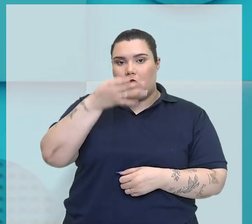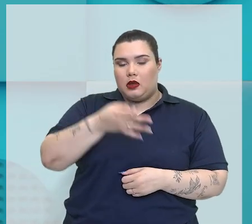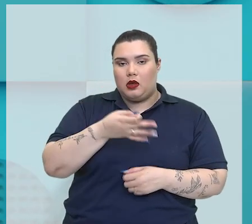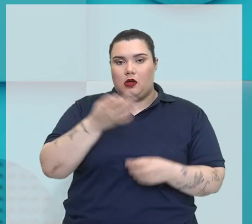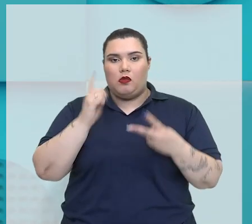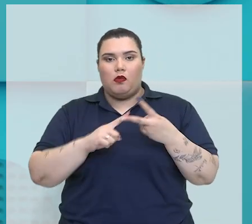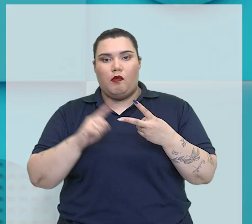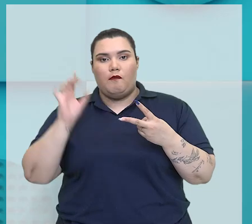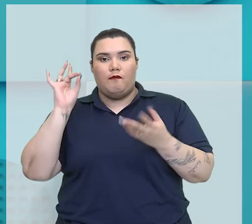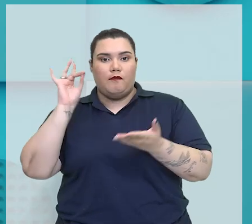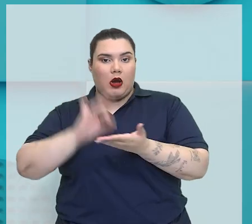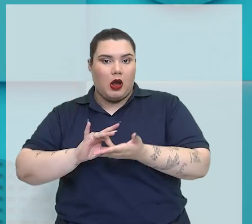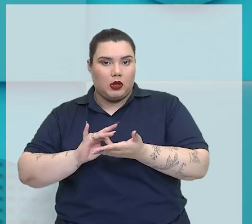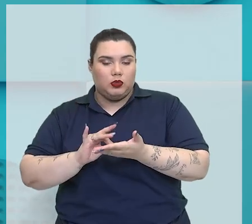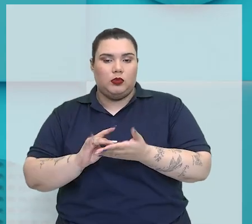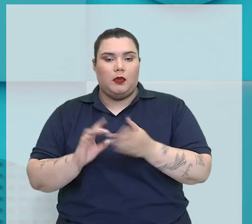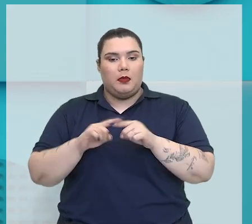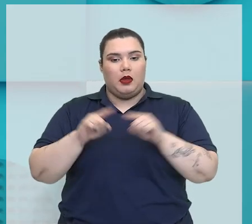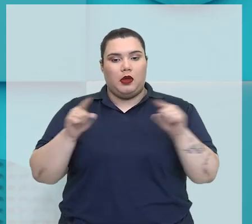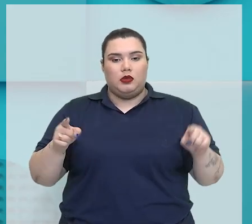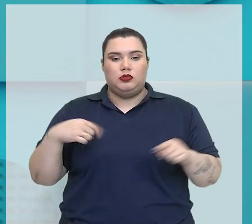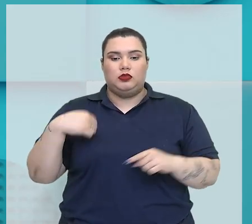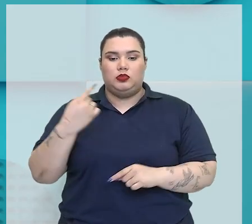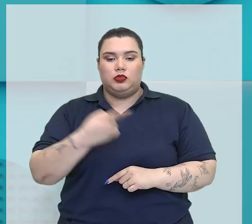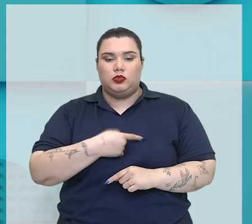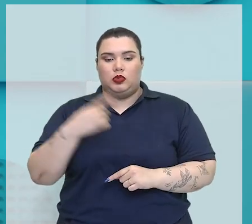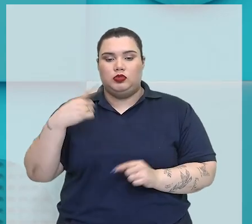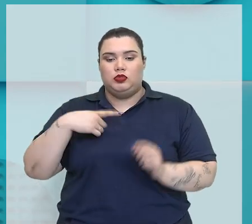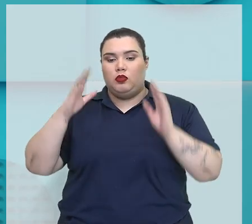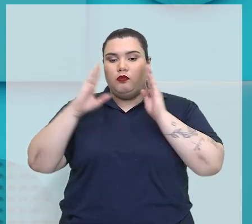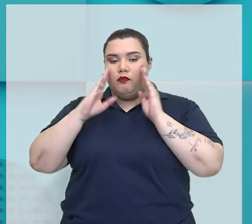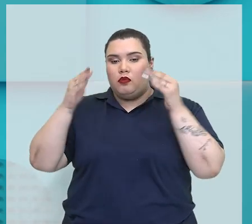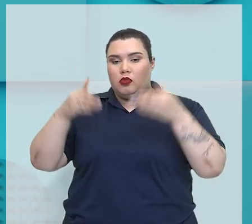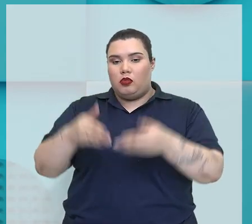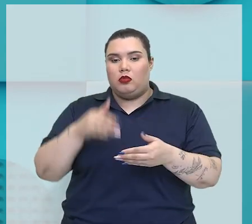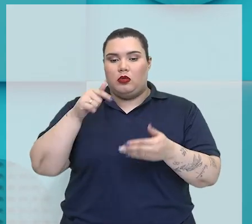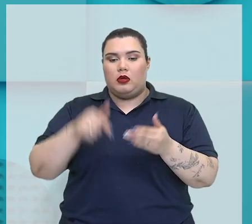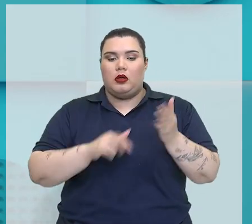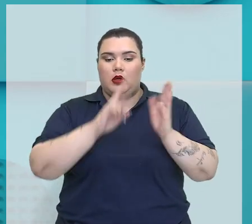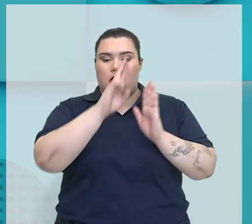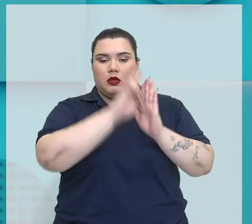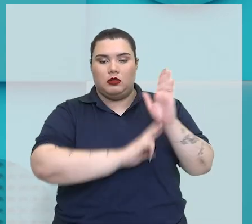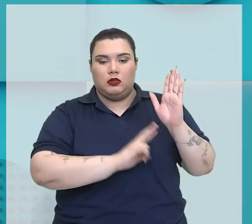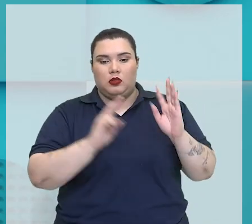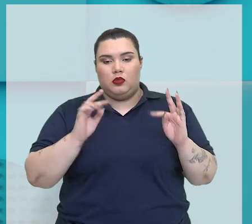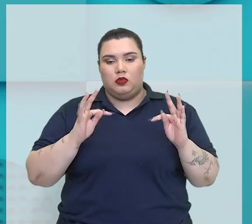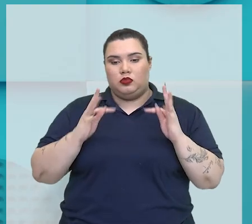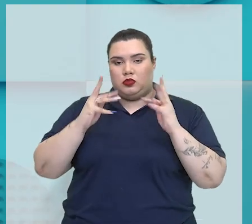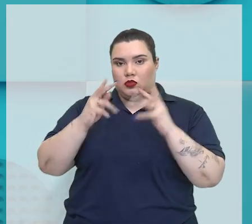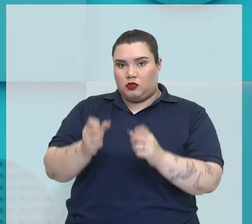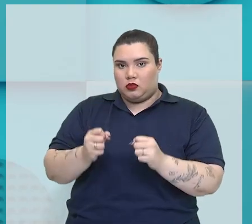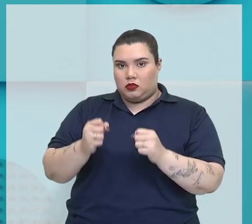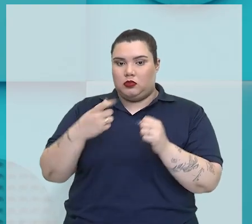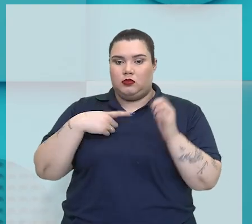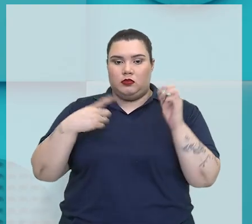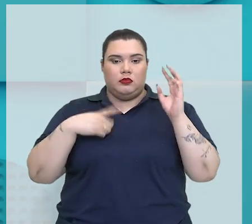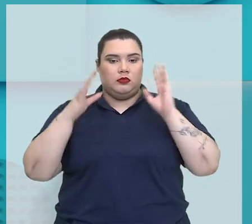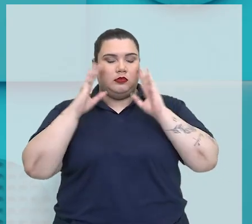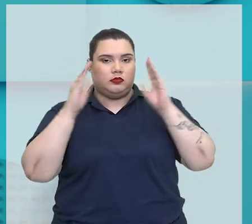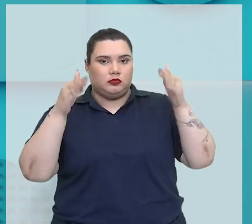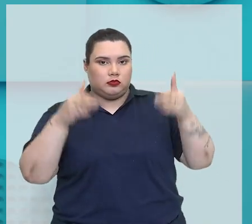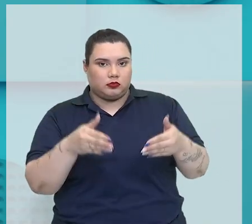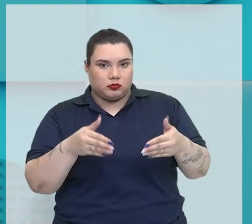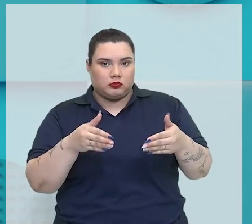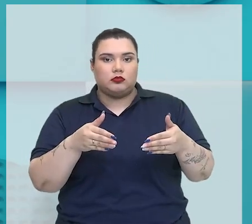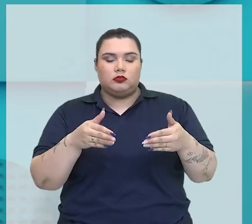fato, mas é claro que no que nós iremos trabalhar dentro da redação, nem todos os conceitos lá estão voltados